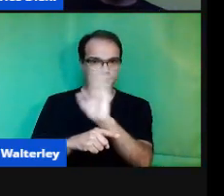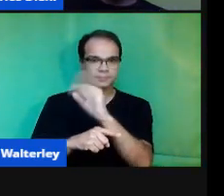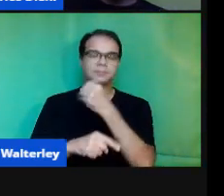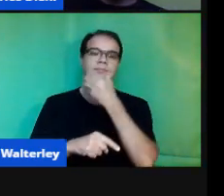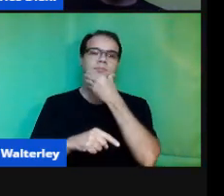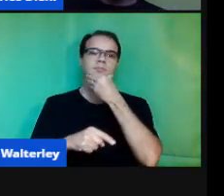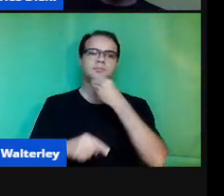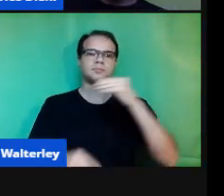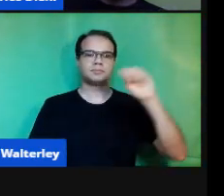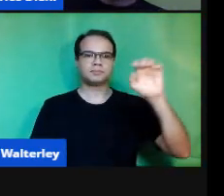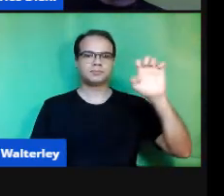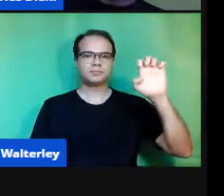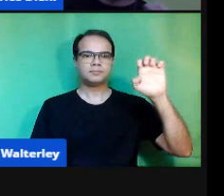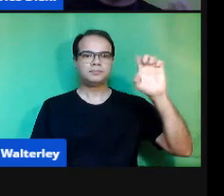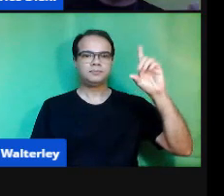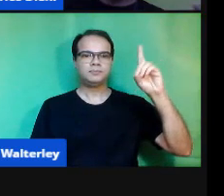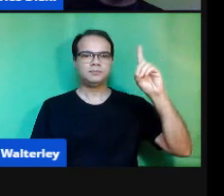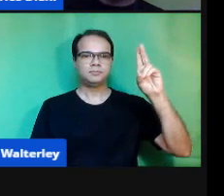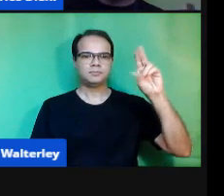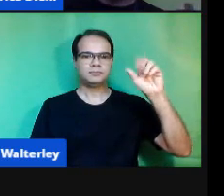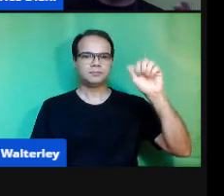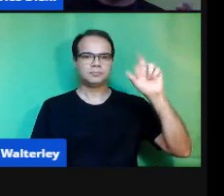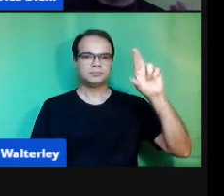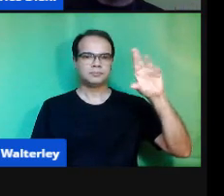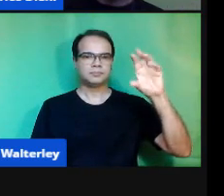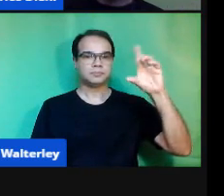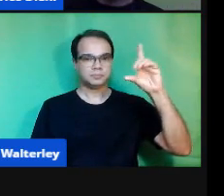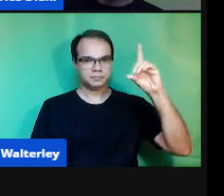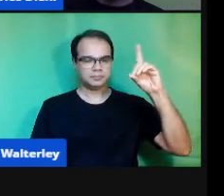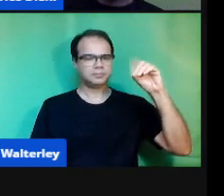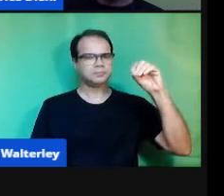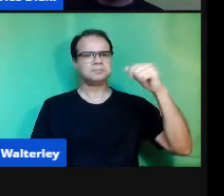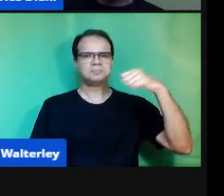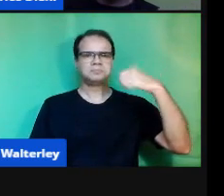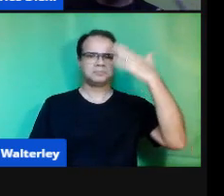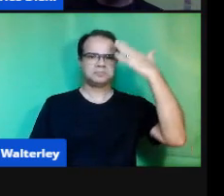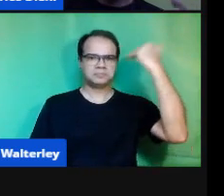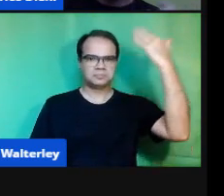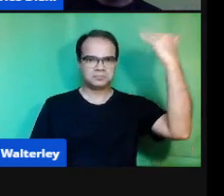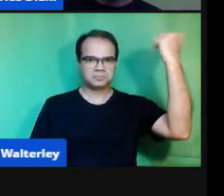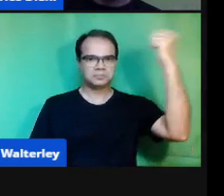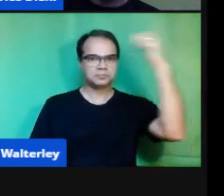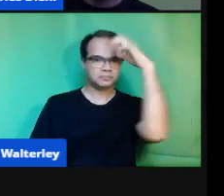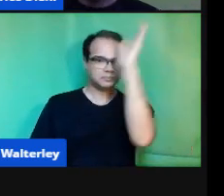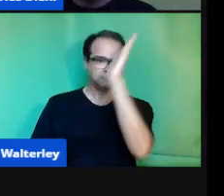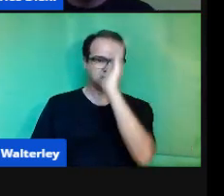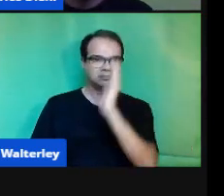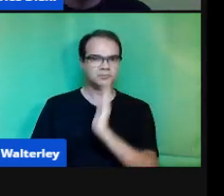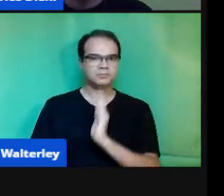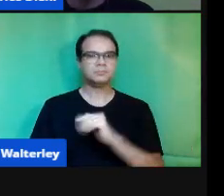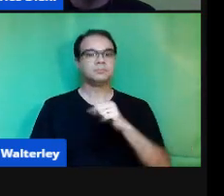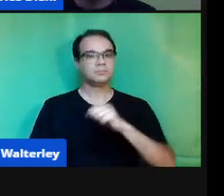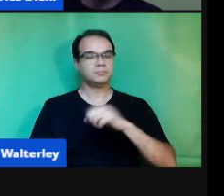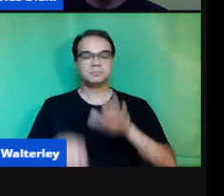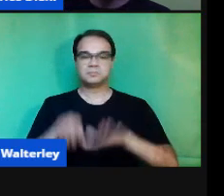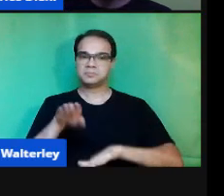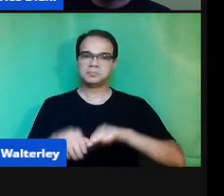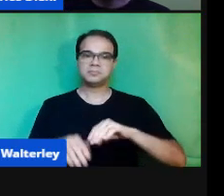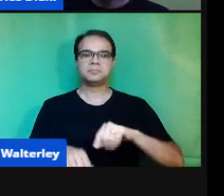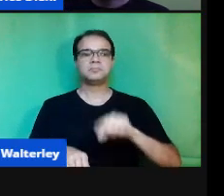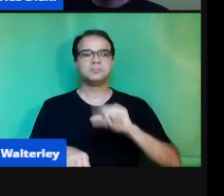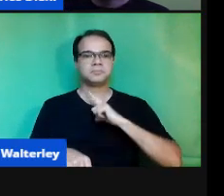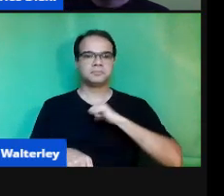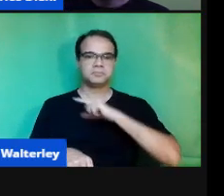um dos maiores documentaristas brasileiros, talvez o maior documentarista brasileiro, e um dos maiores do mundo.